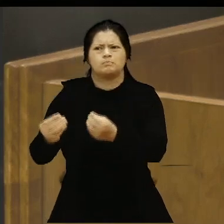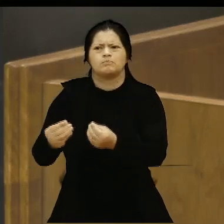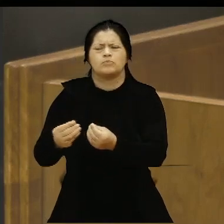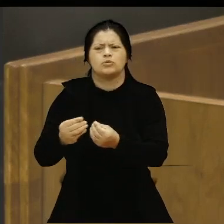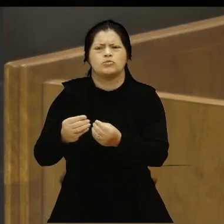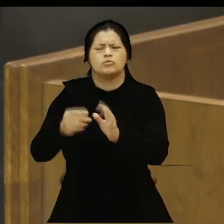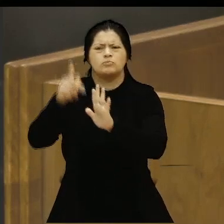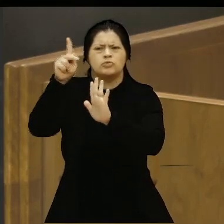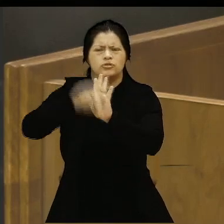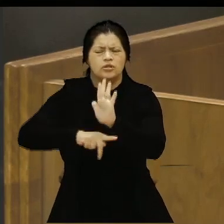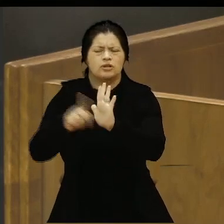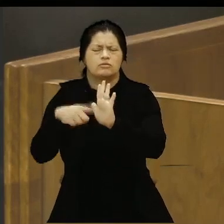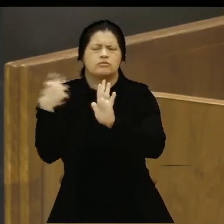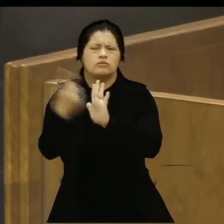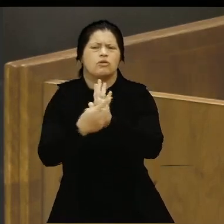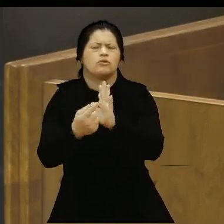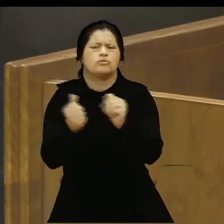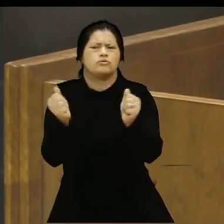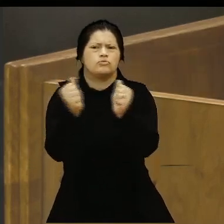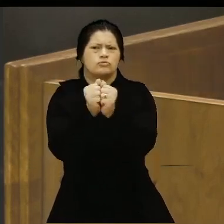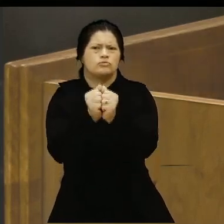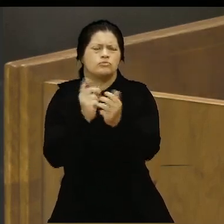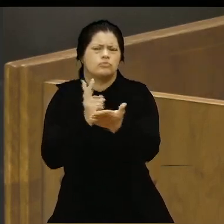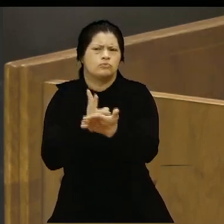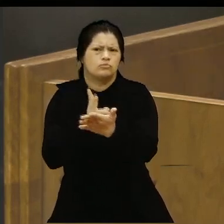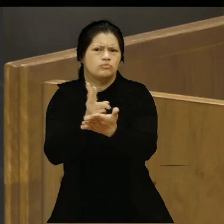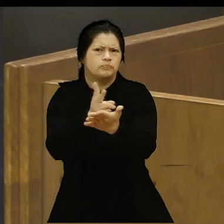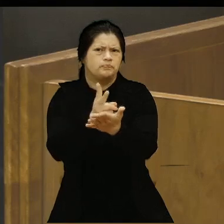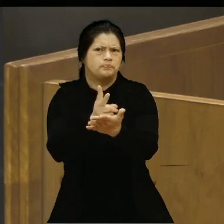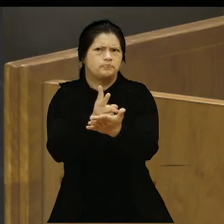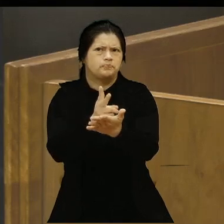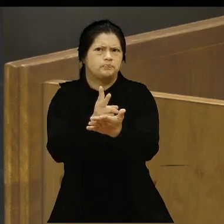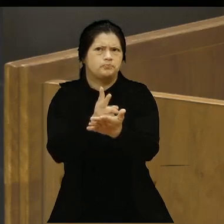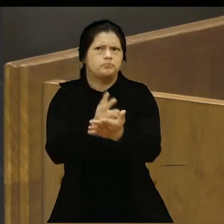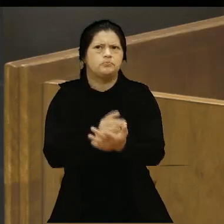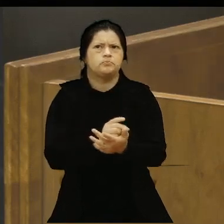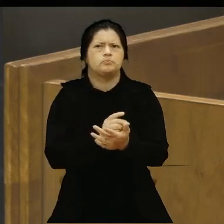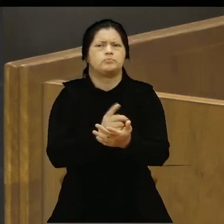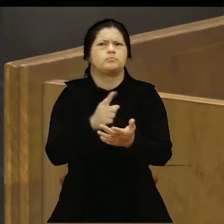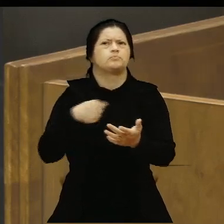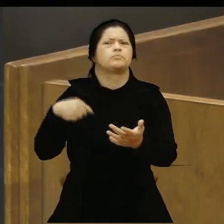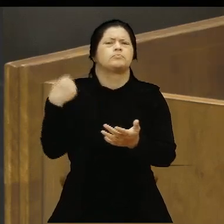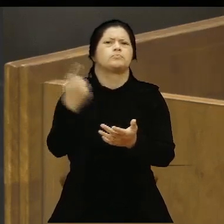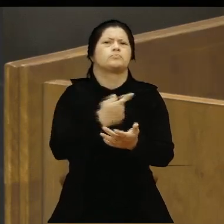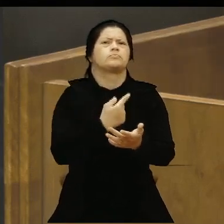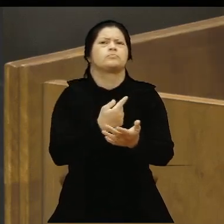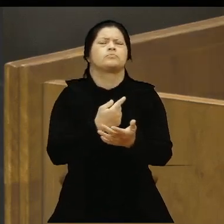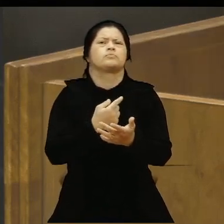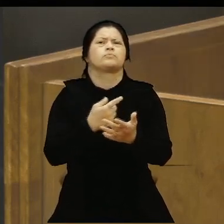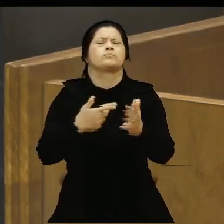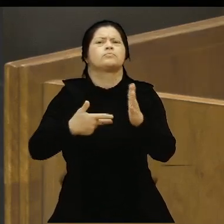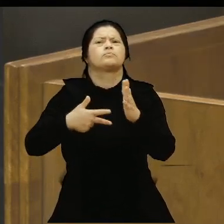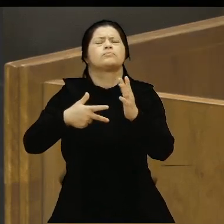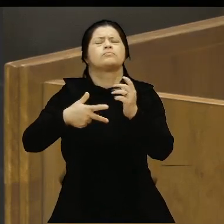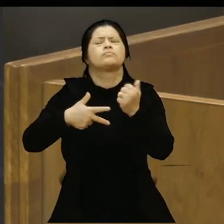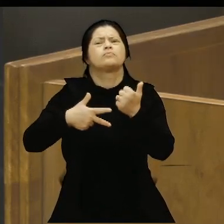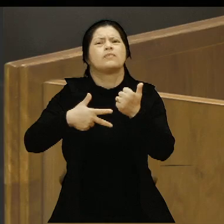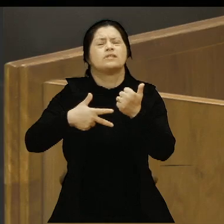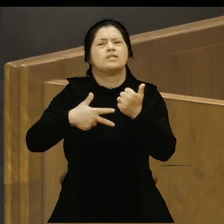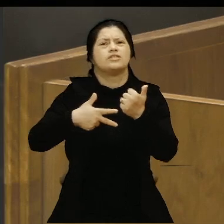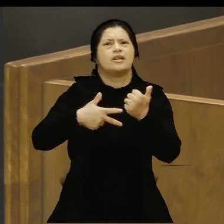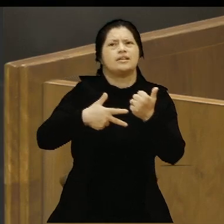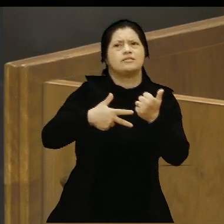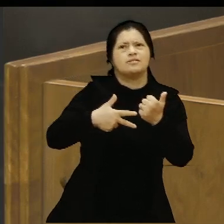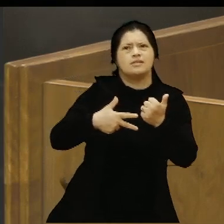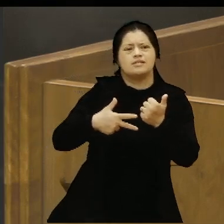projetos que a gente acompanha. Recebemos também representantes do Sindicato dos Contadores, afinal são eles que ajudam, né, a intermediar esse